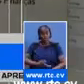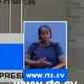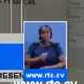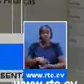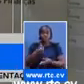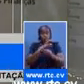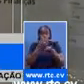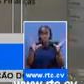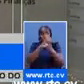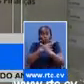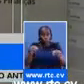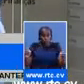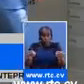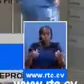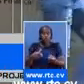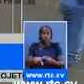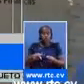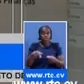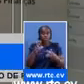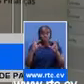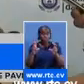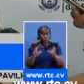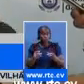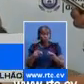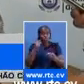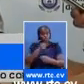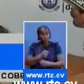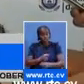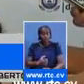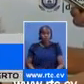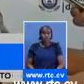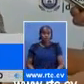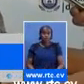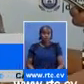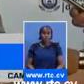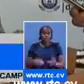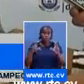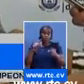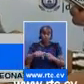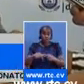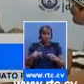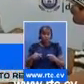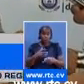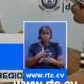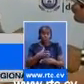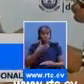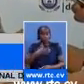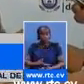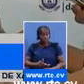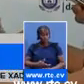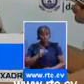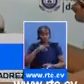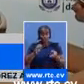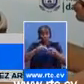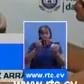e soluções, e é em função disso agir. Mas em função disso, internalizar essa experiência para que possamos romper com o status quo